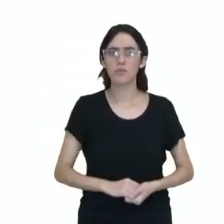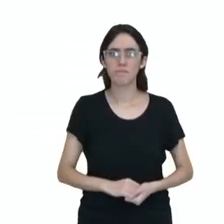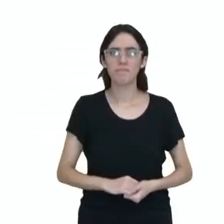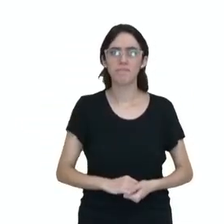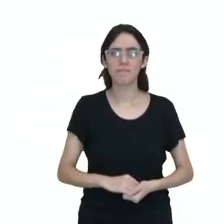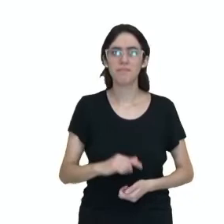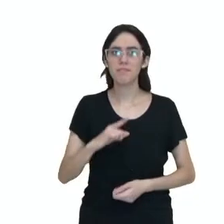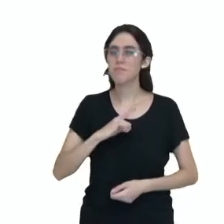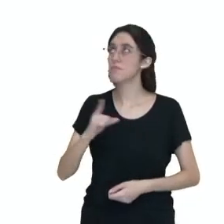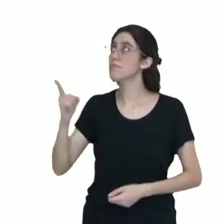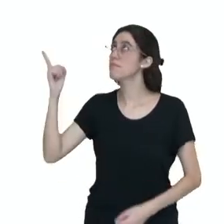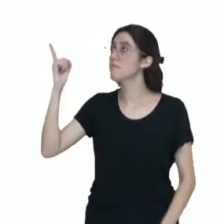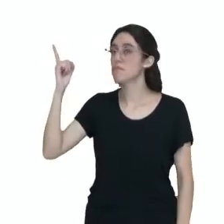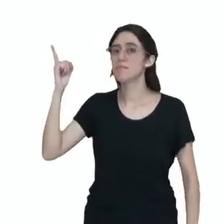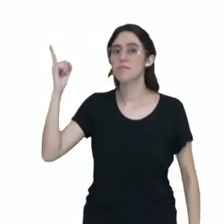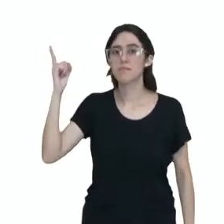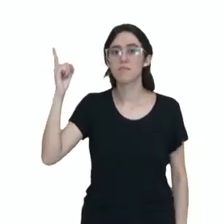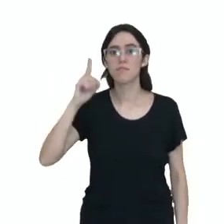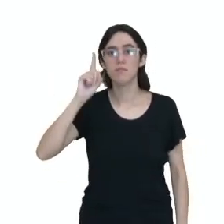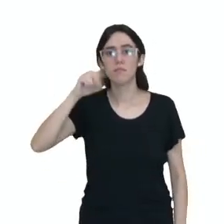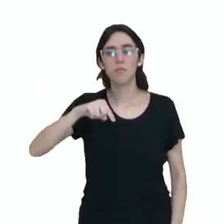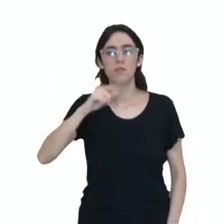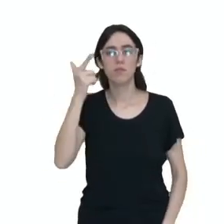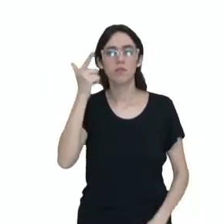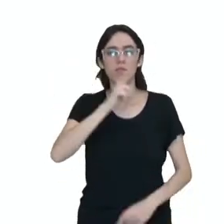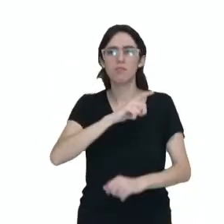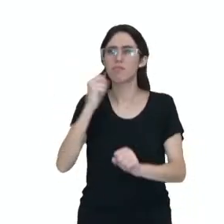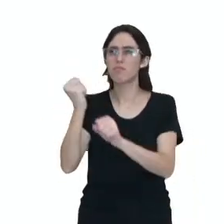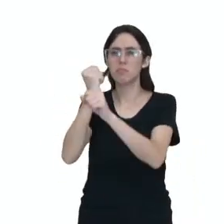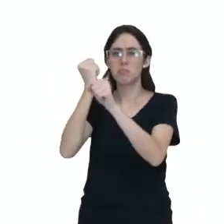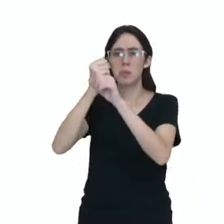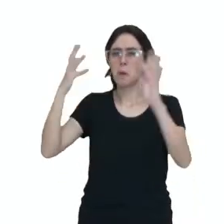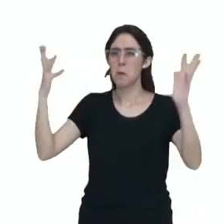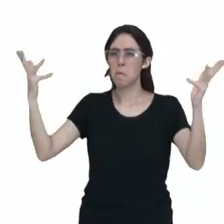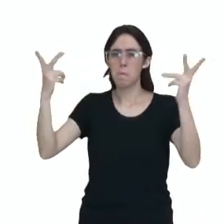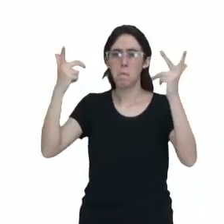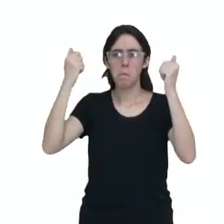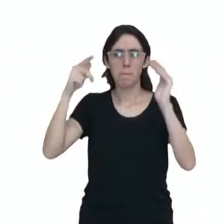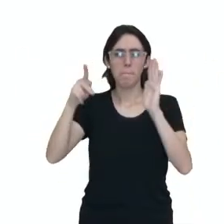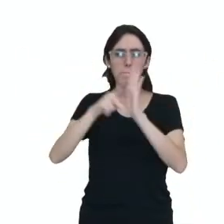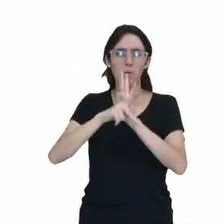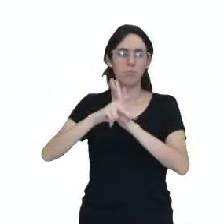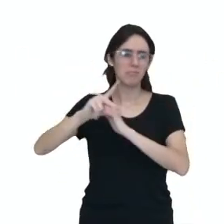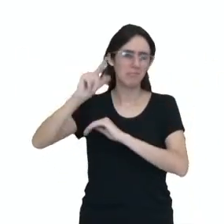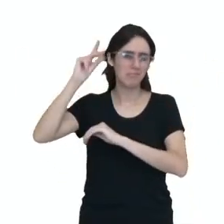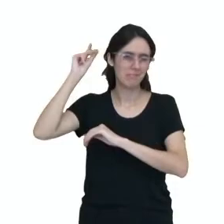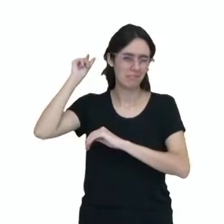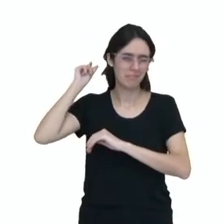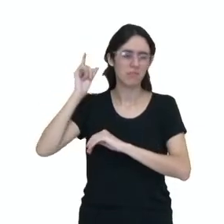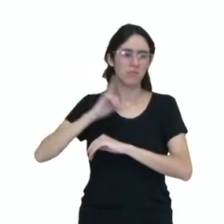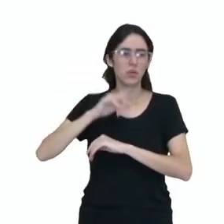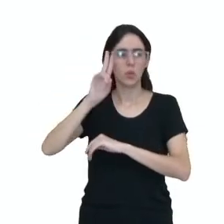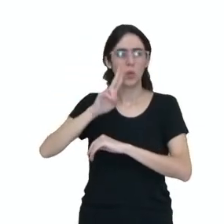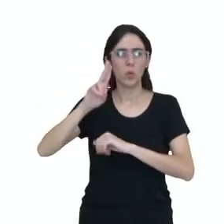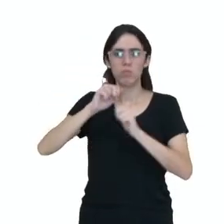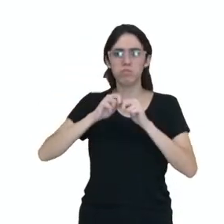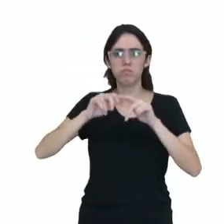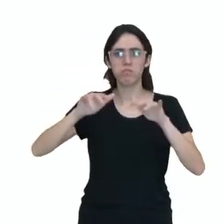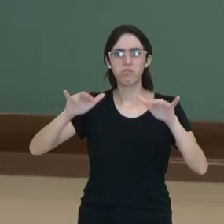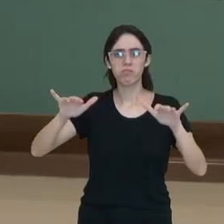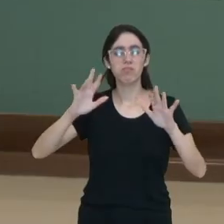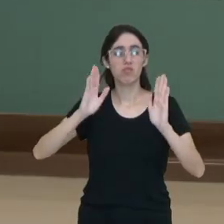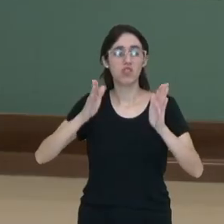Hagia Sophia foi a maior conquista arquitetônica da Antiguidade Tardia. Sua influência espalhou pelo mundo ortodoxo, católico